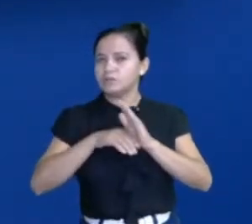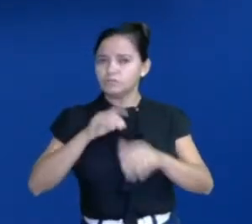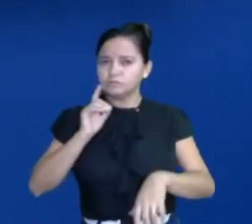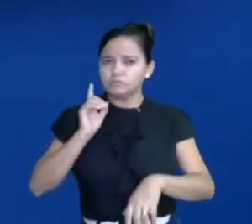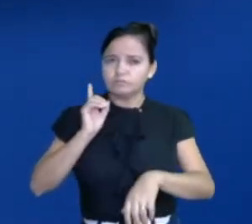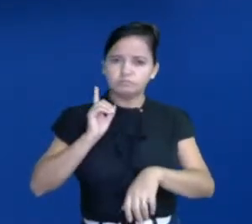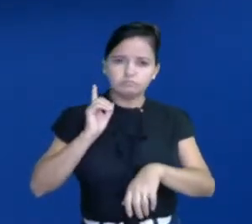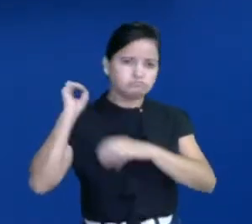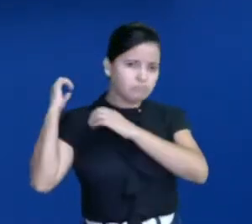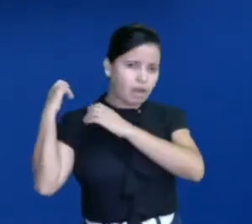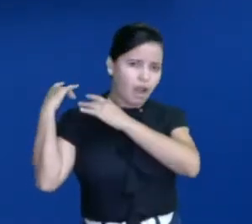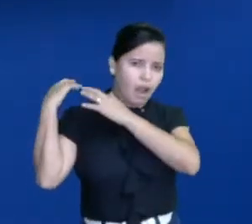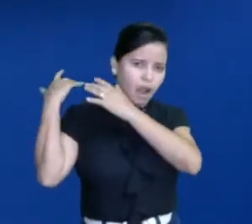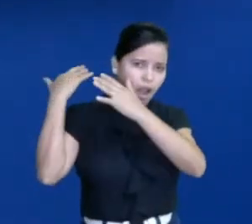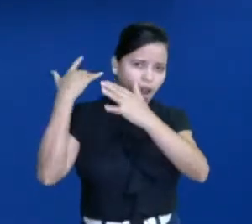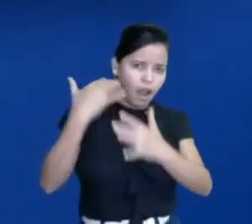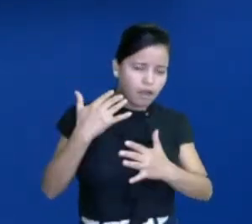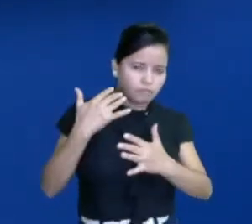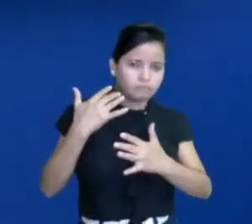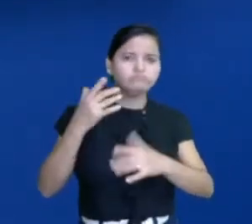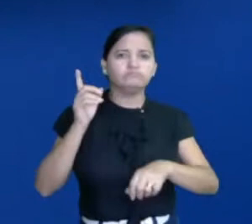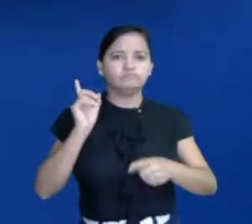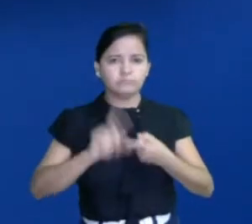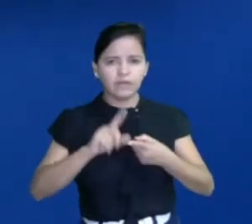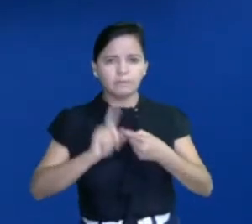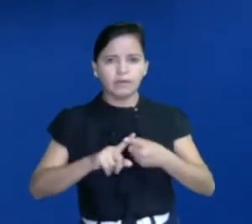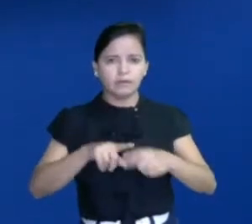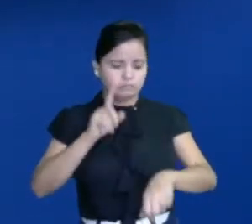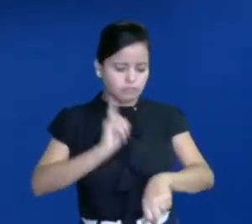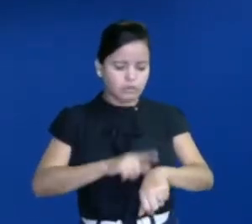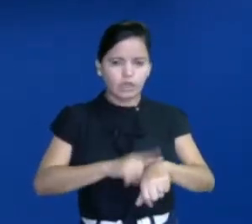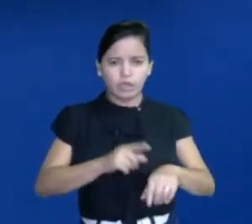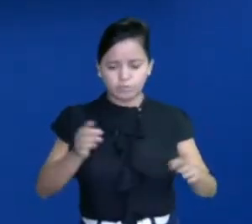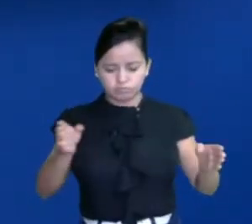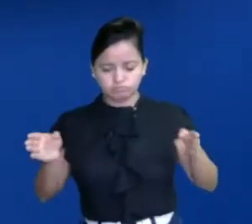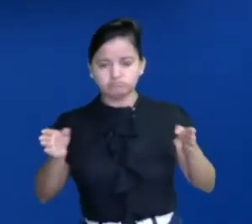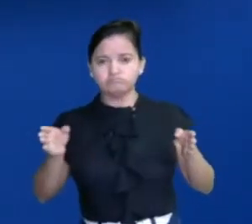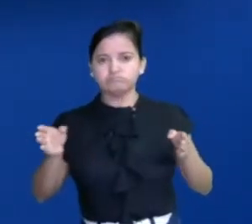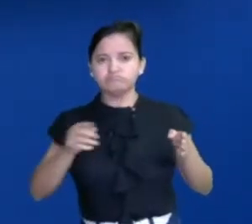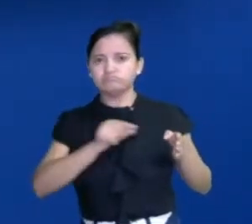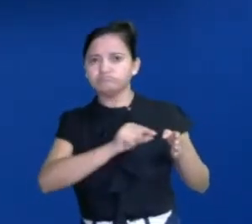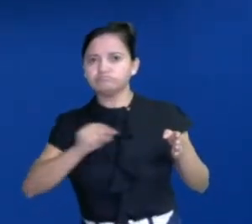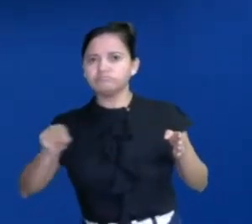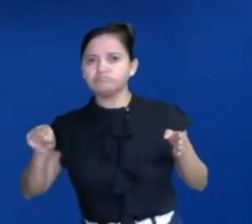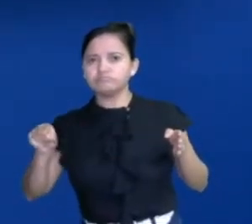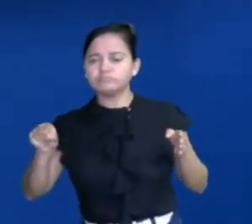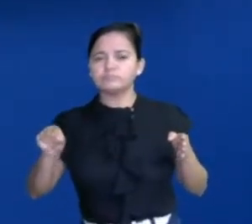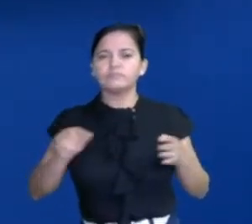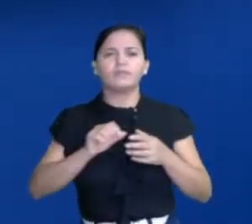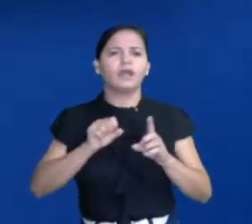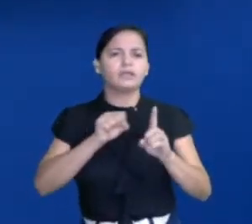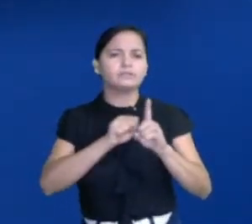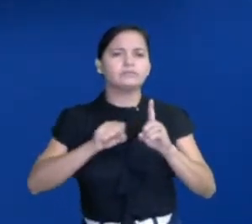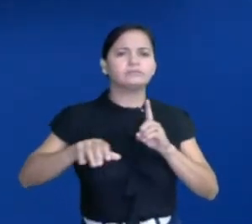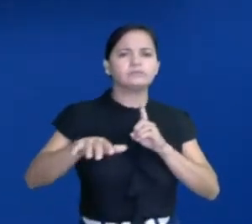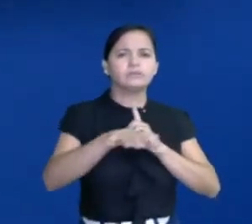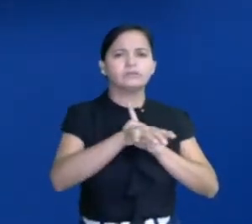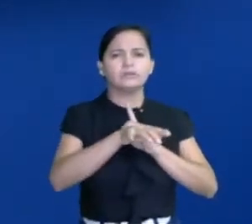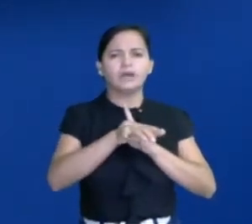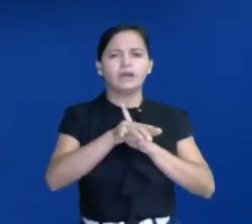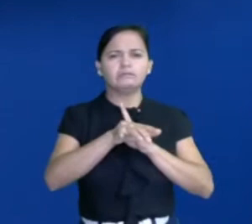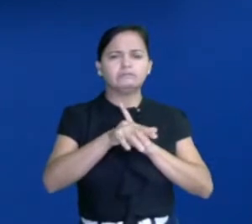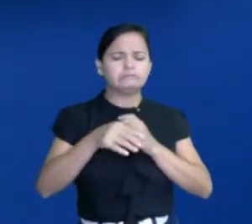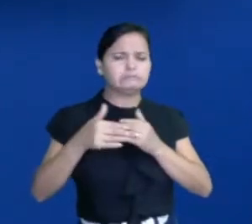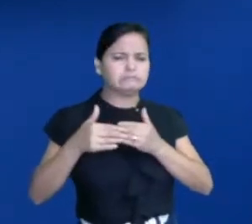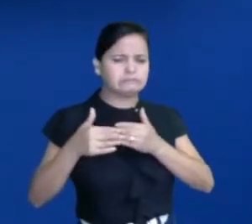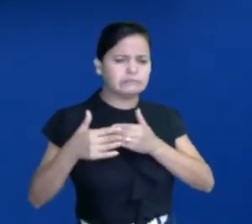histórico e tempo cronológico para observar como as sociedades, ao longo do tempo, elas